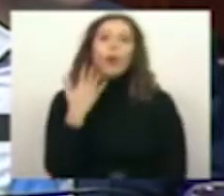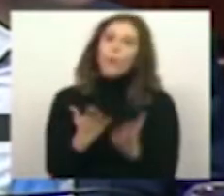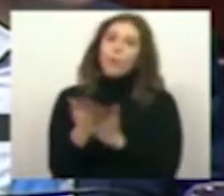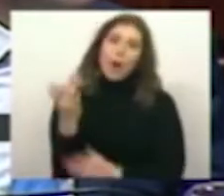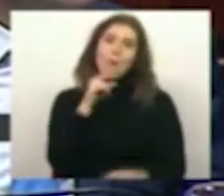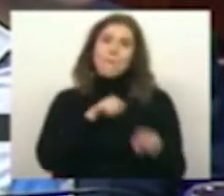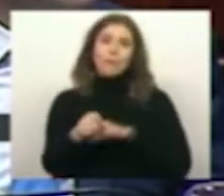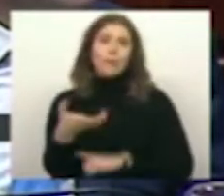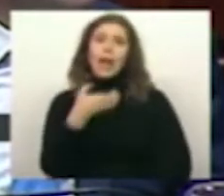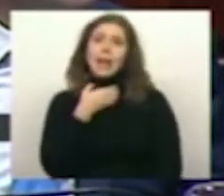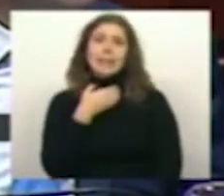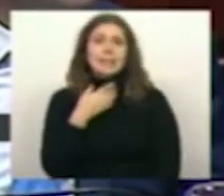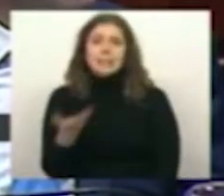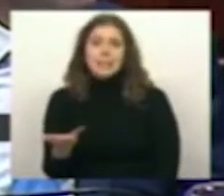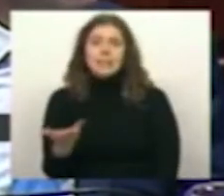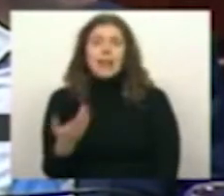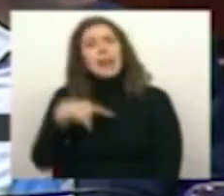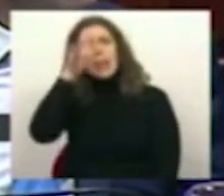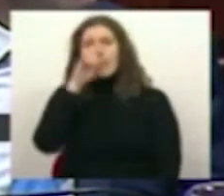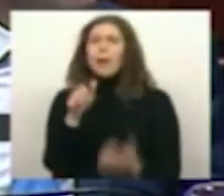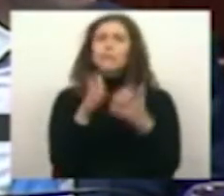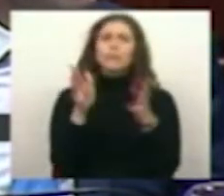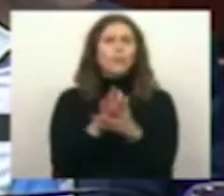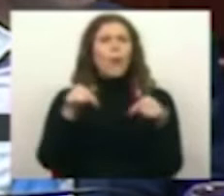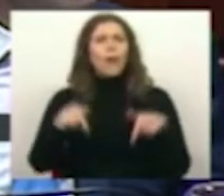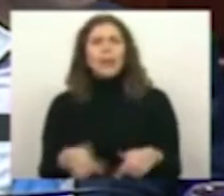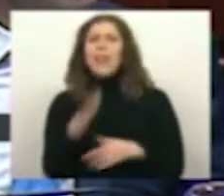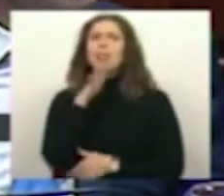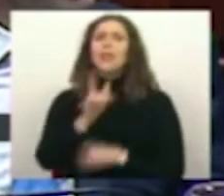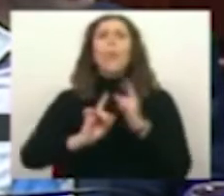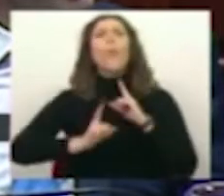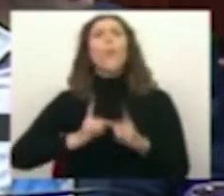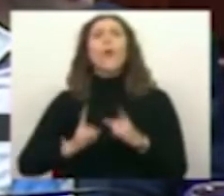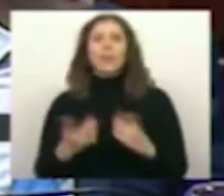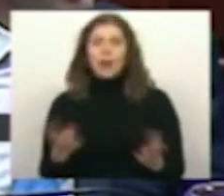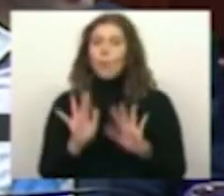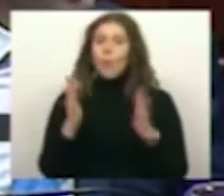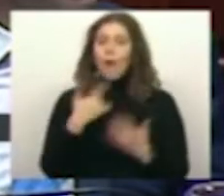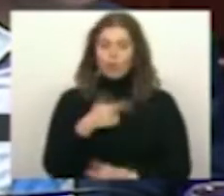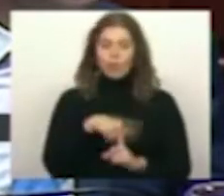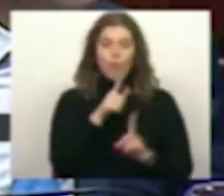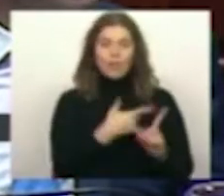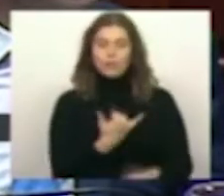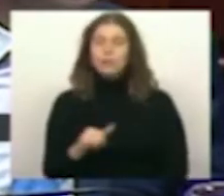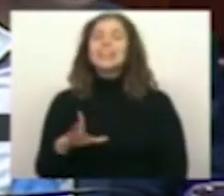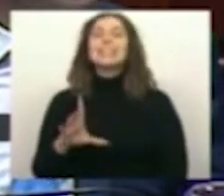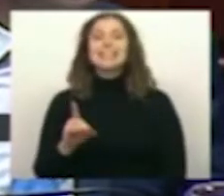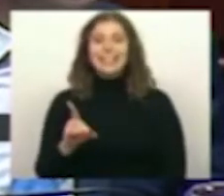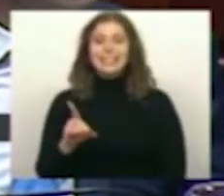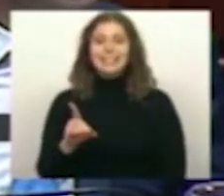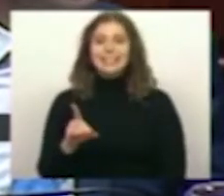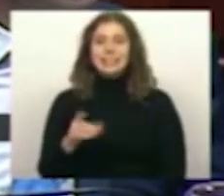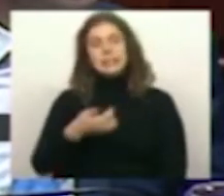a política da austeridade. Todos nos lembramos aqui o que foi dito logo quando em